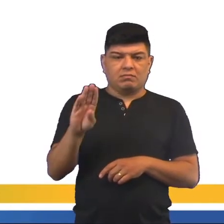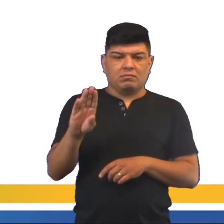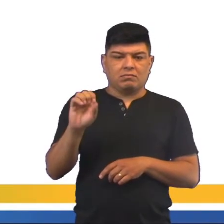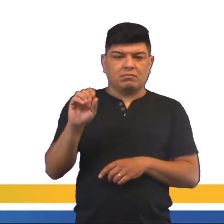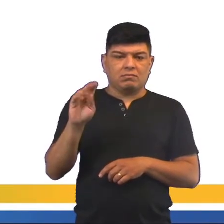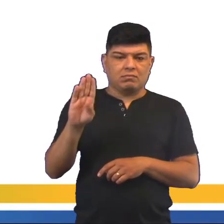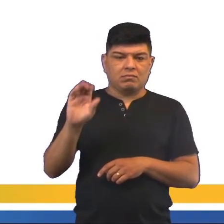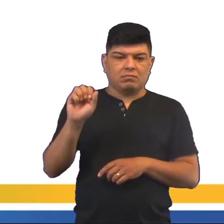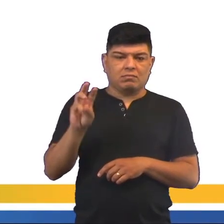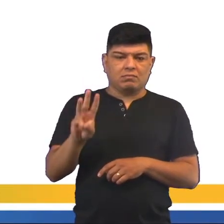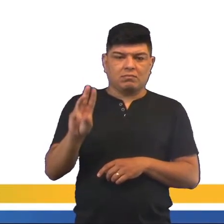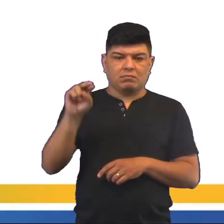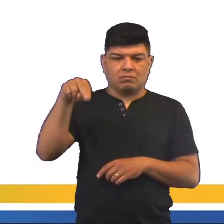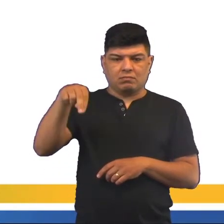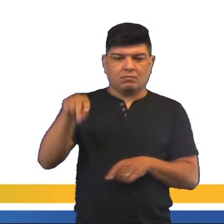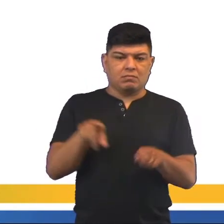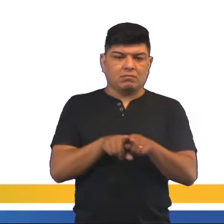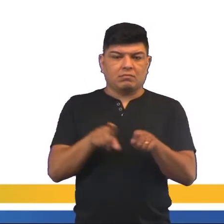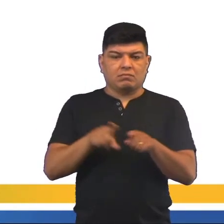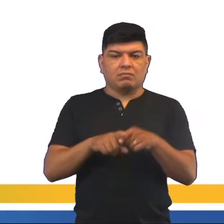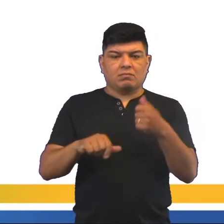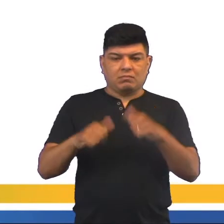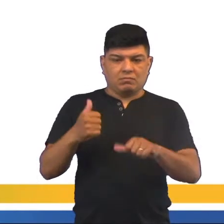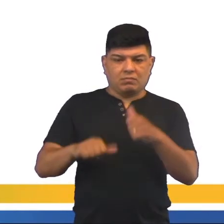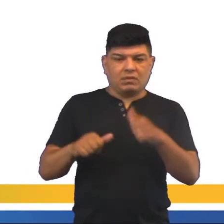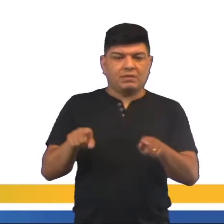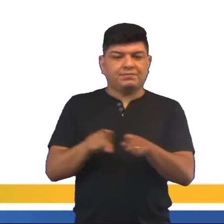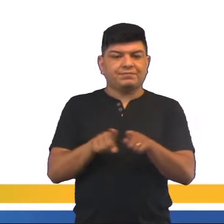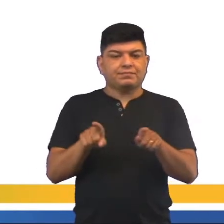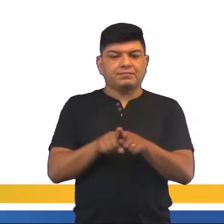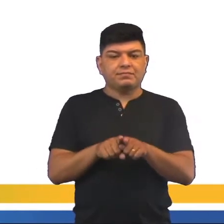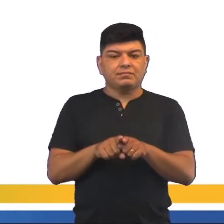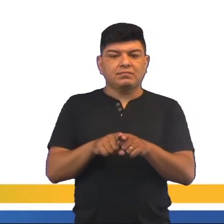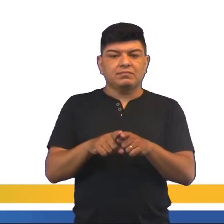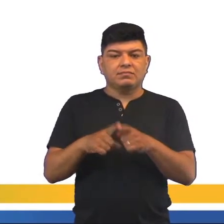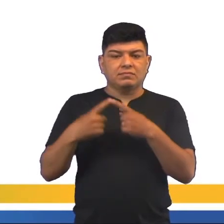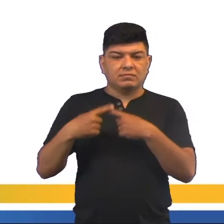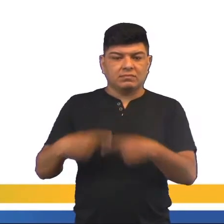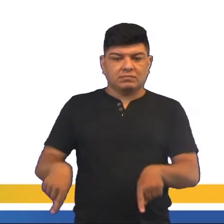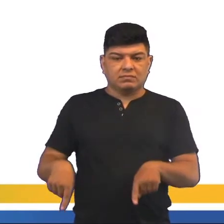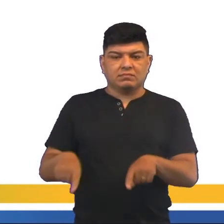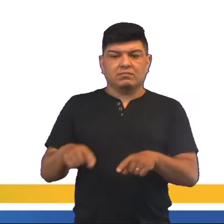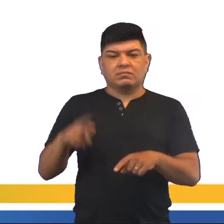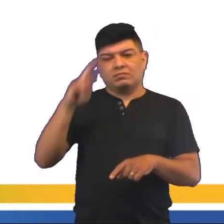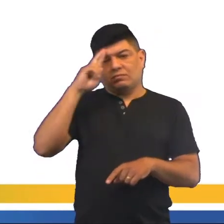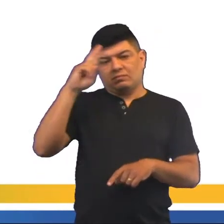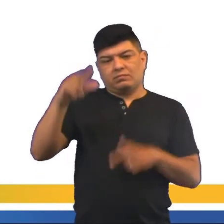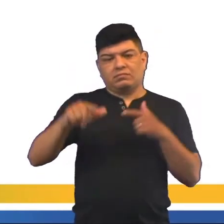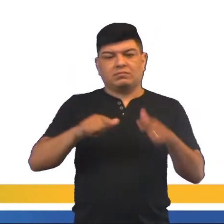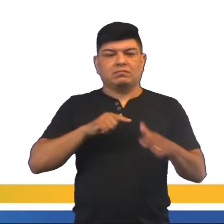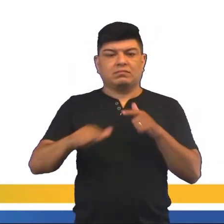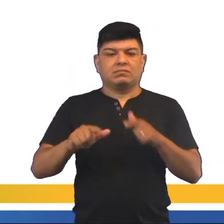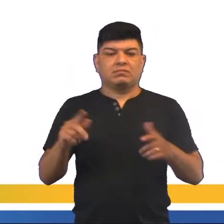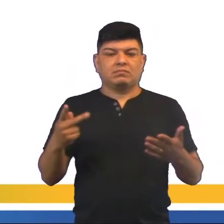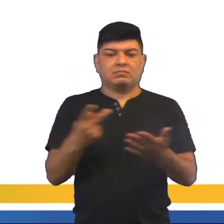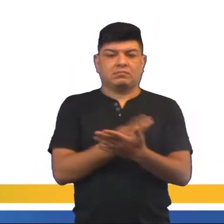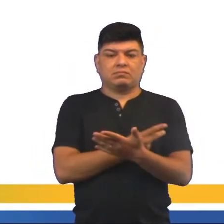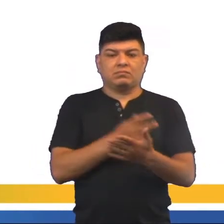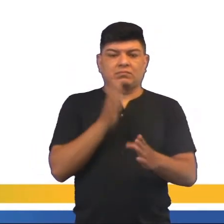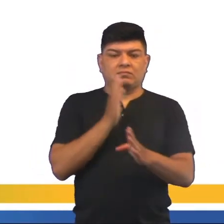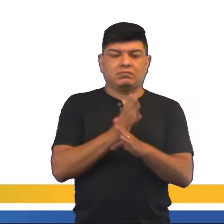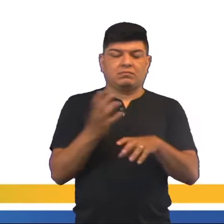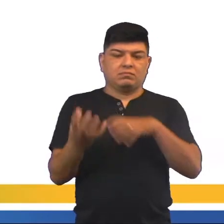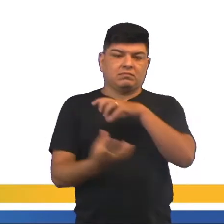grande historiador, dos principais analistas aí do período, o enfrentamento dos patrões pelos